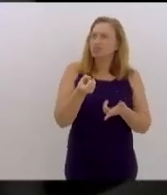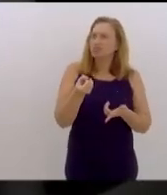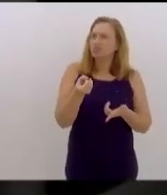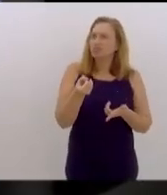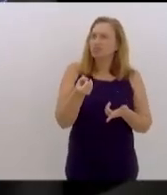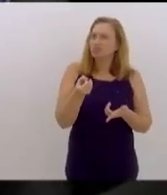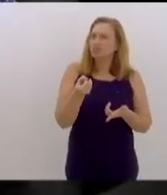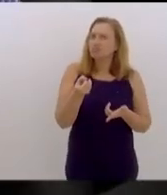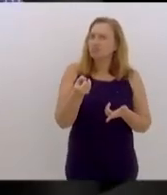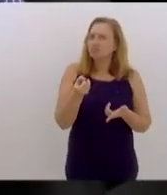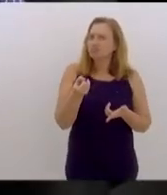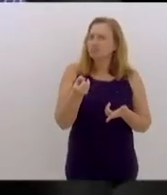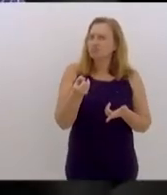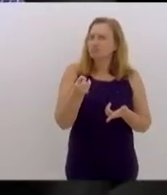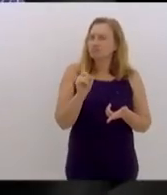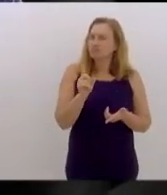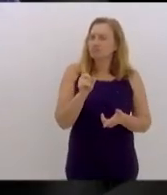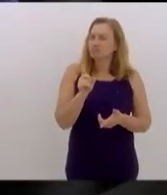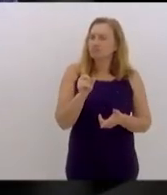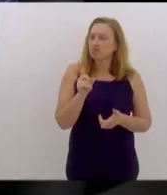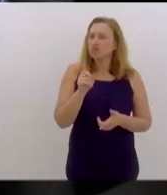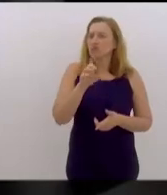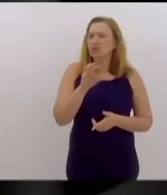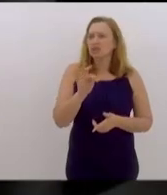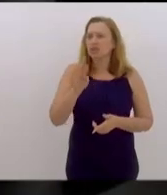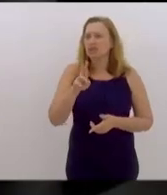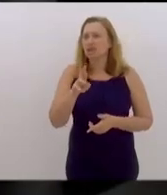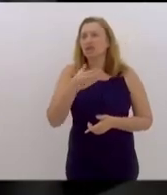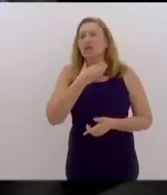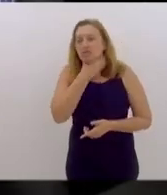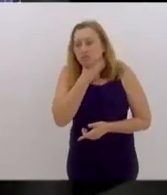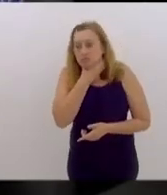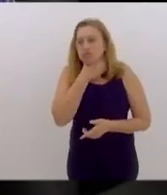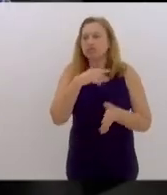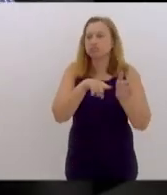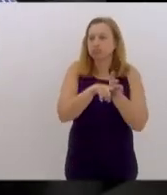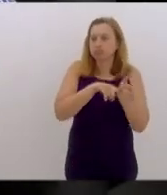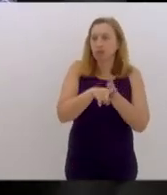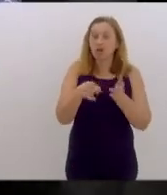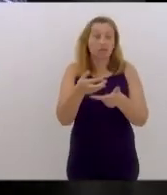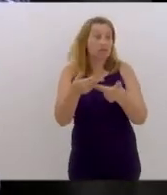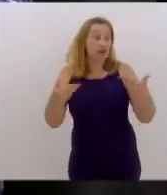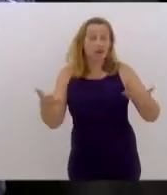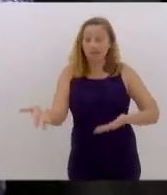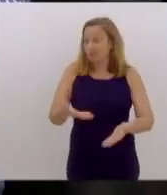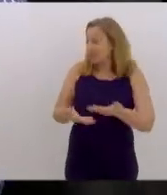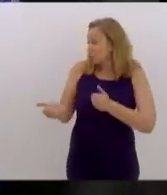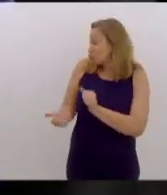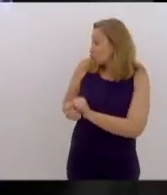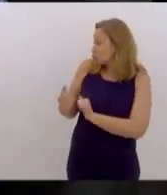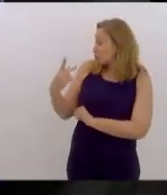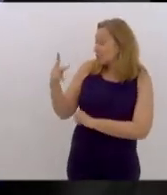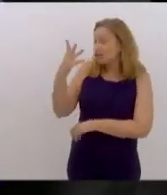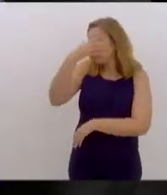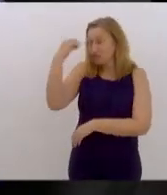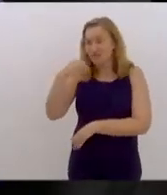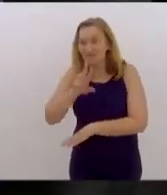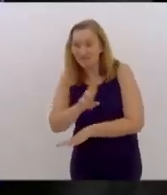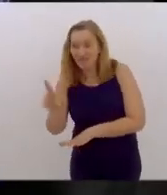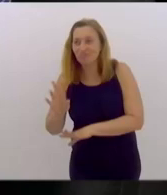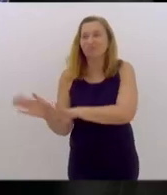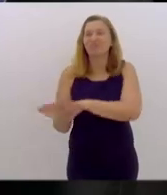CPI do a primeira não explicam crise fiscal obrigado e que eu já fiz tantas participação o que até me esqueço